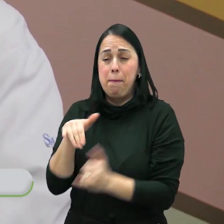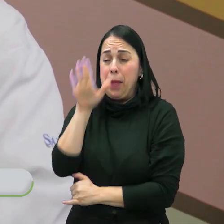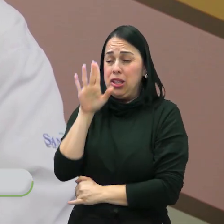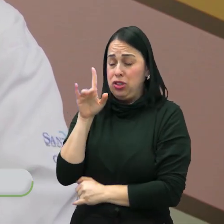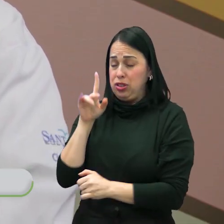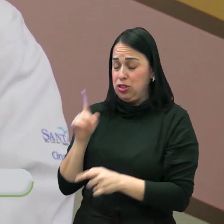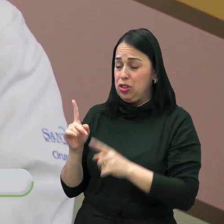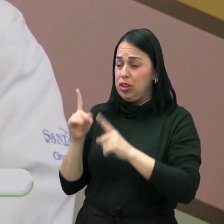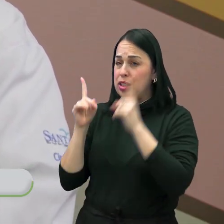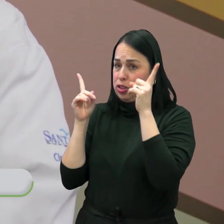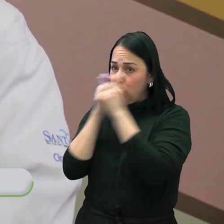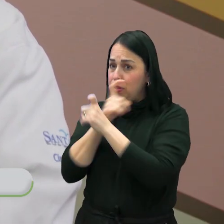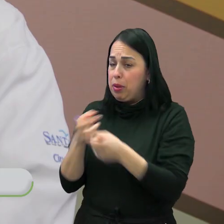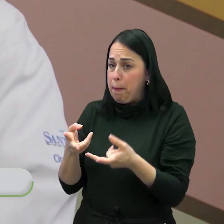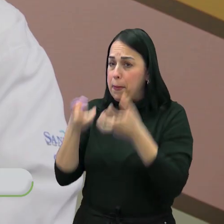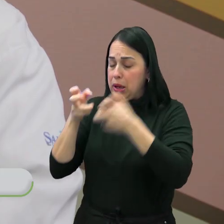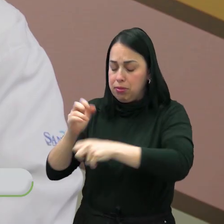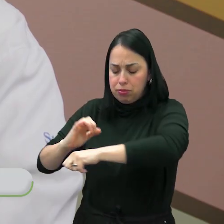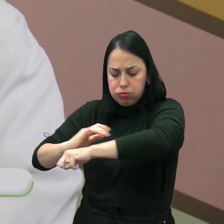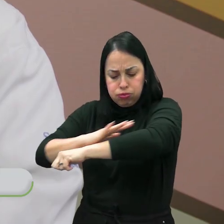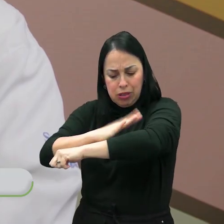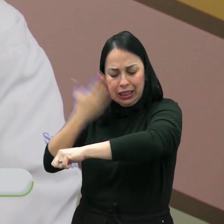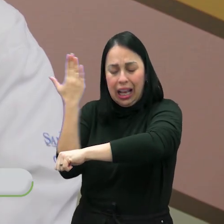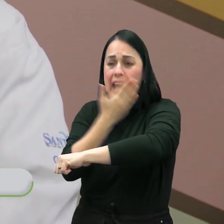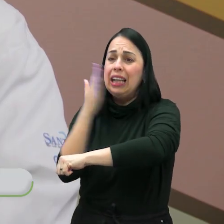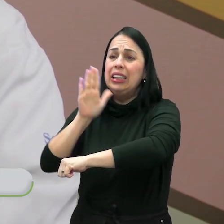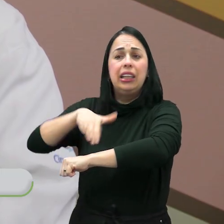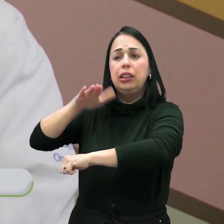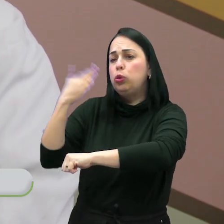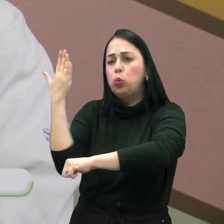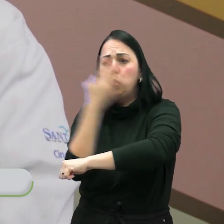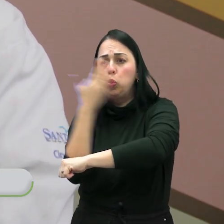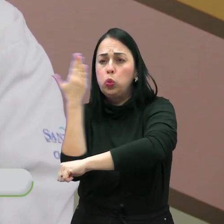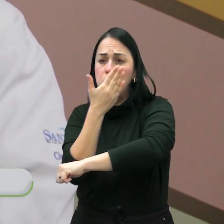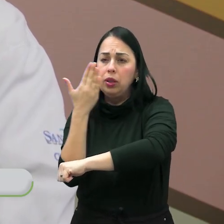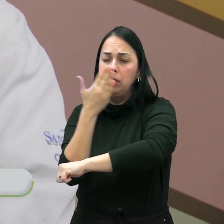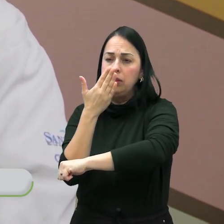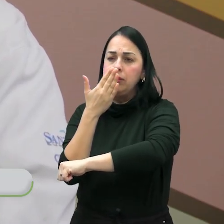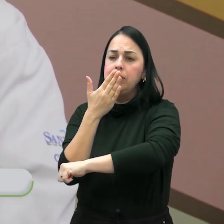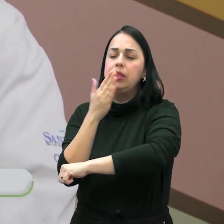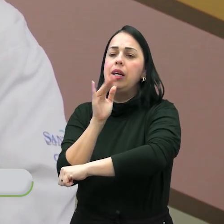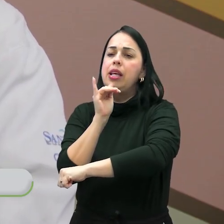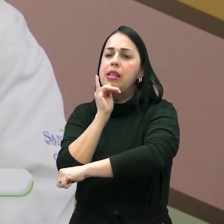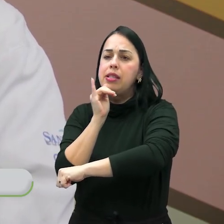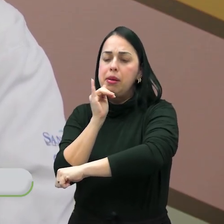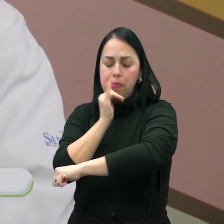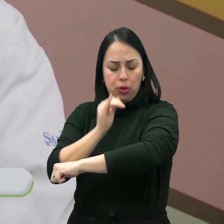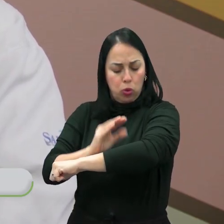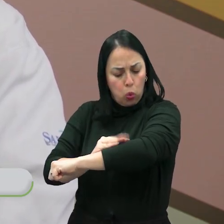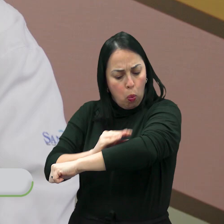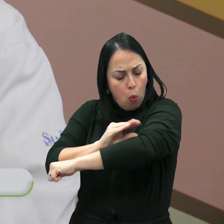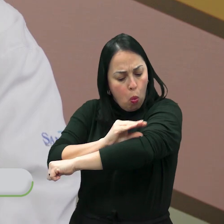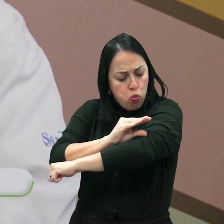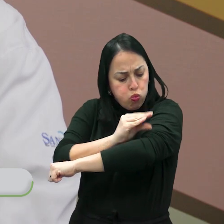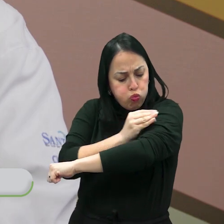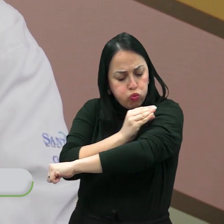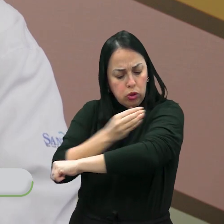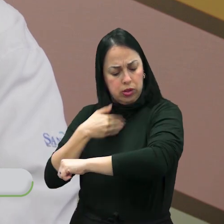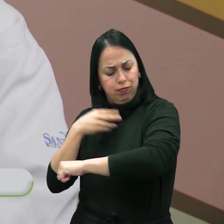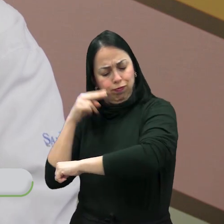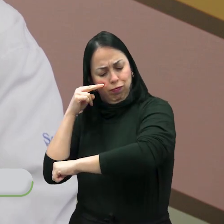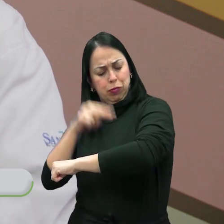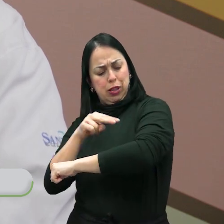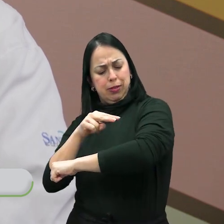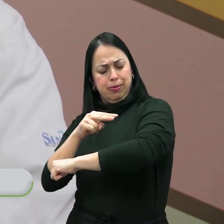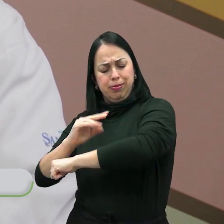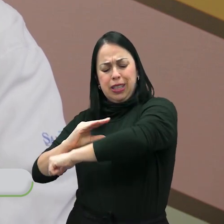difícil porque boa parte do que está queimado não aparece. Por exemplo, quando você tem queimadura da musculatura, que não é visível ainda, né? Então você